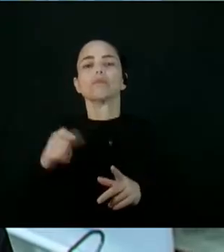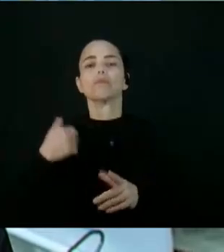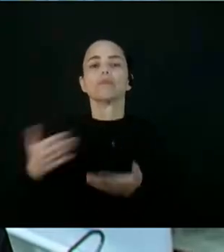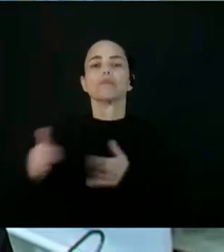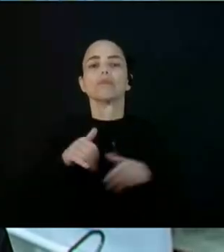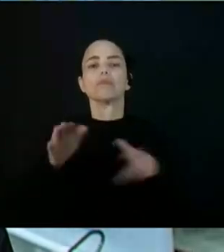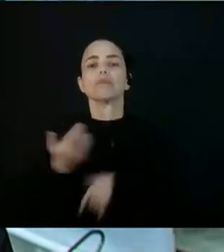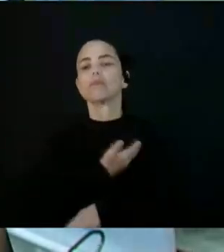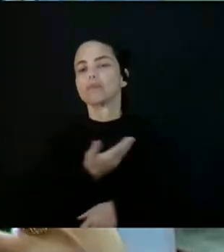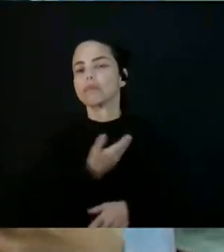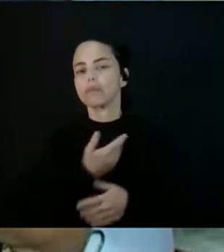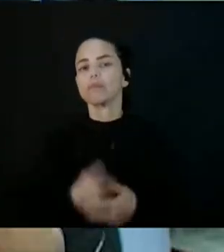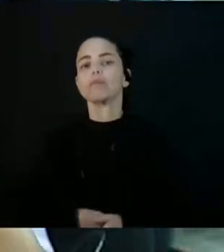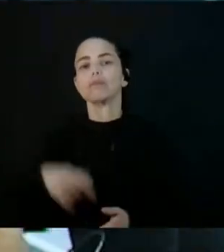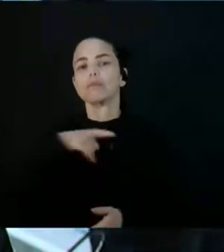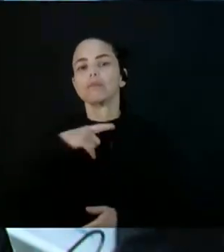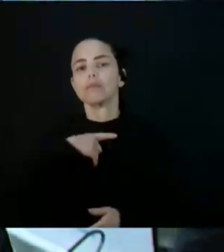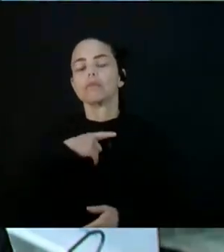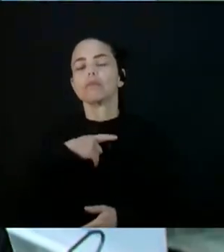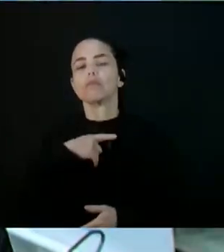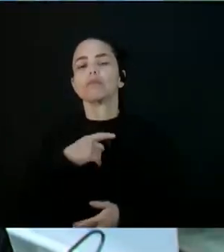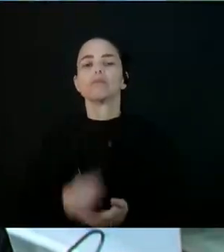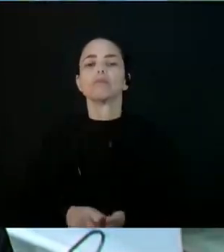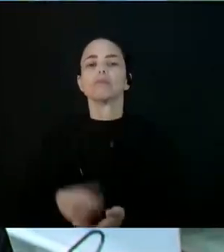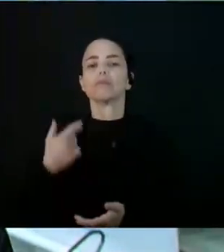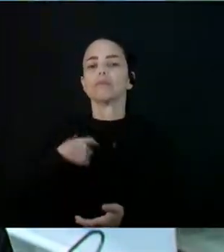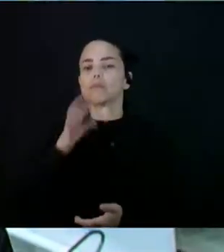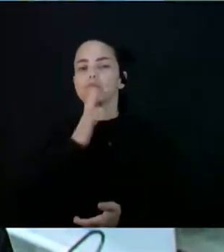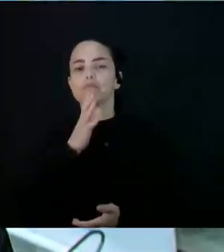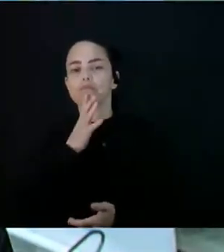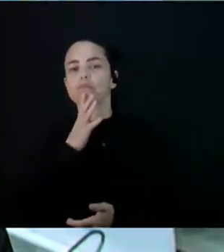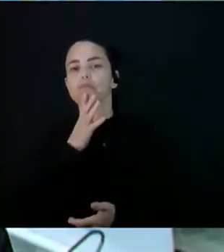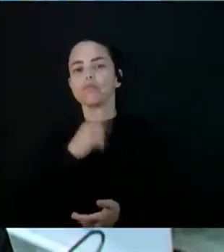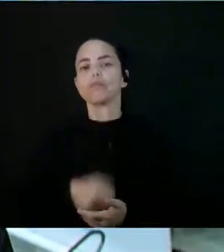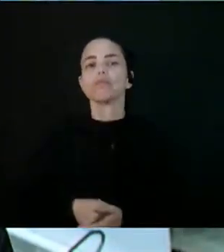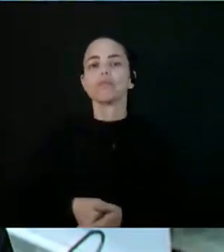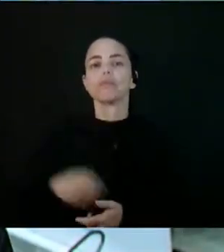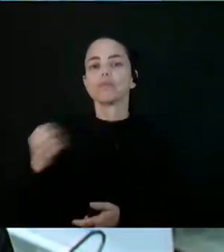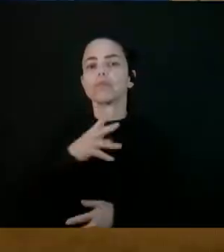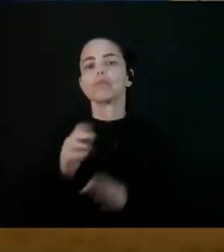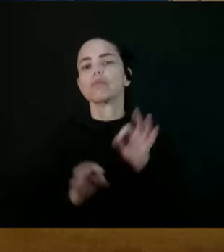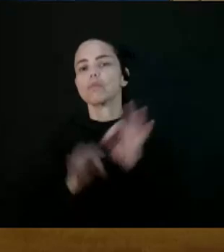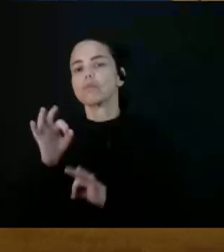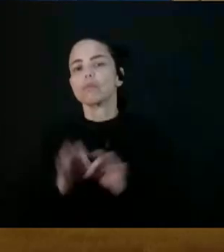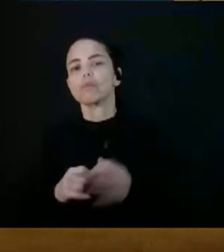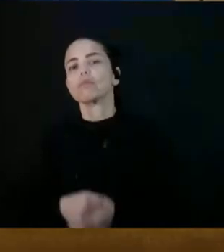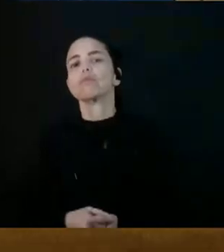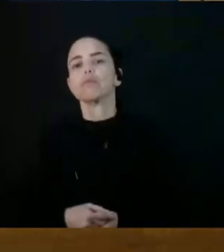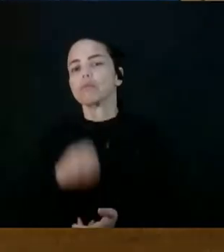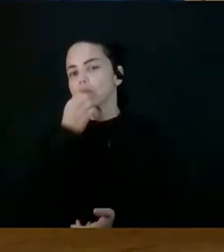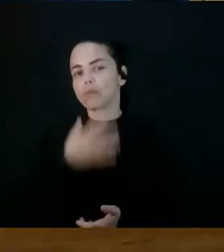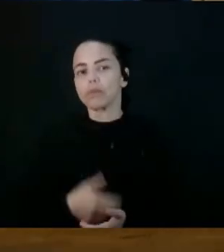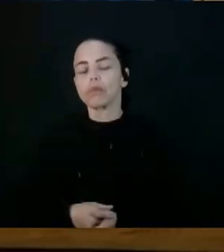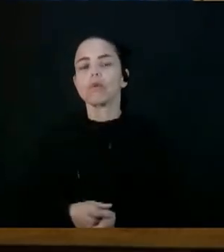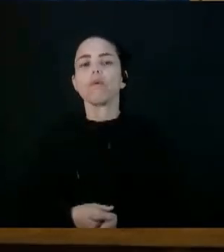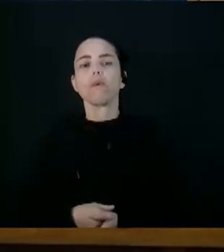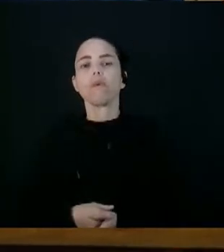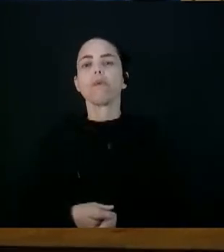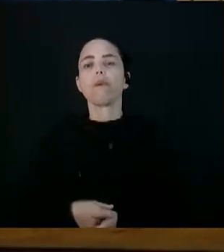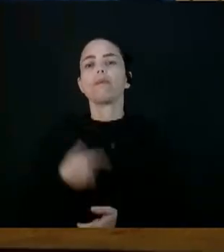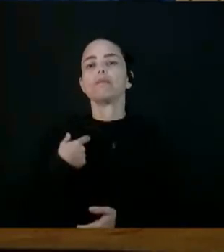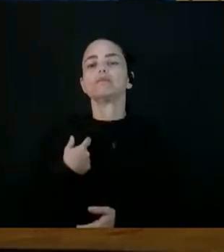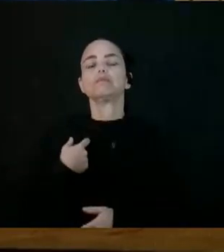colegas para ter uma imersão, né, nesse novo projeto que é muito bom. Nesta edição, os projetos